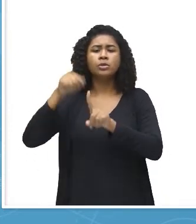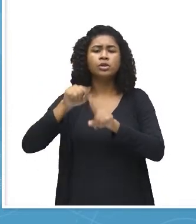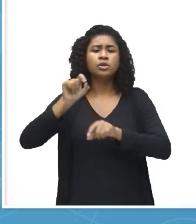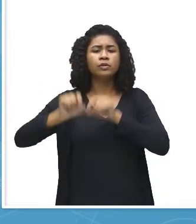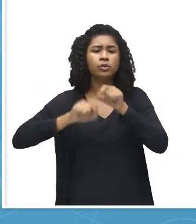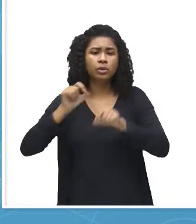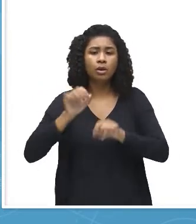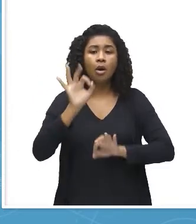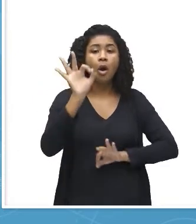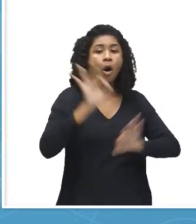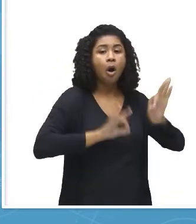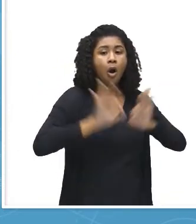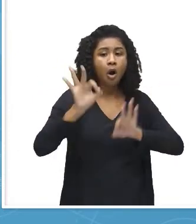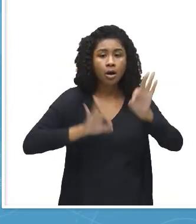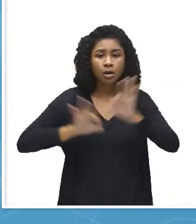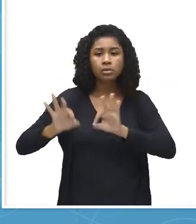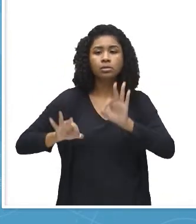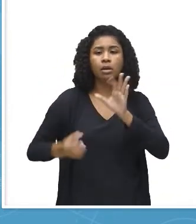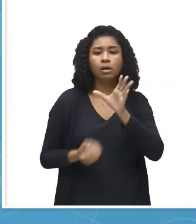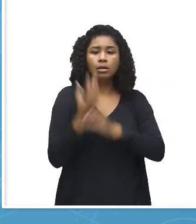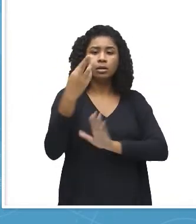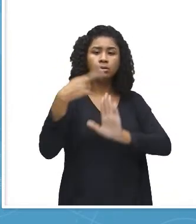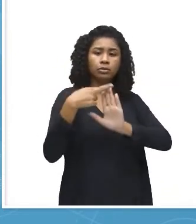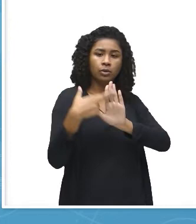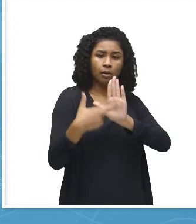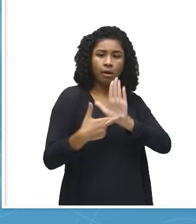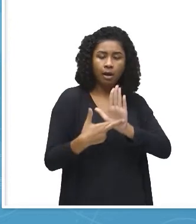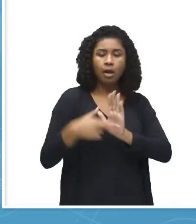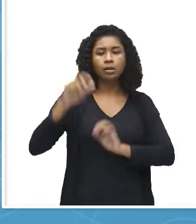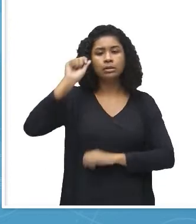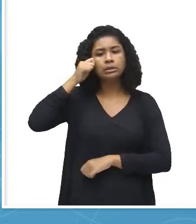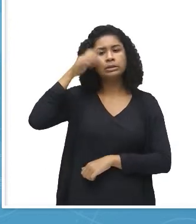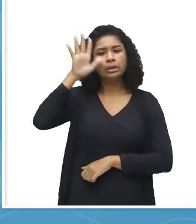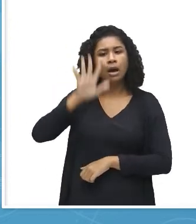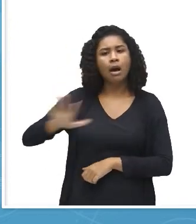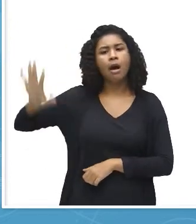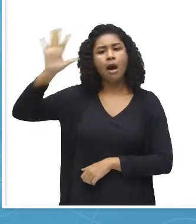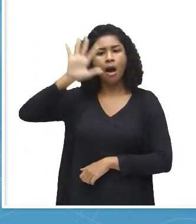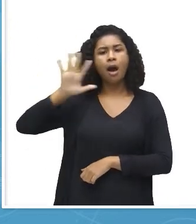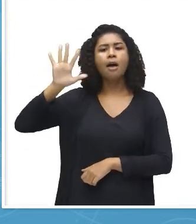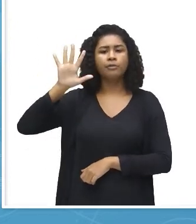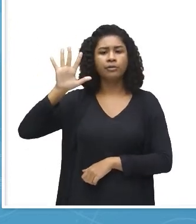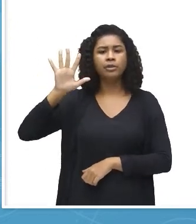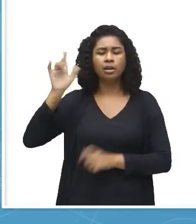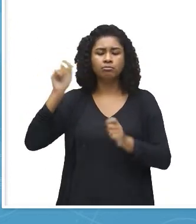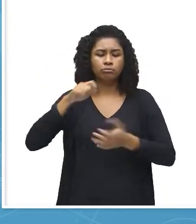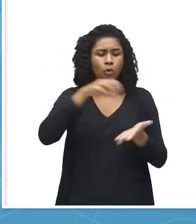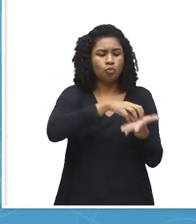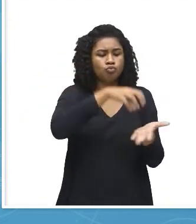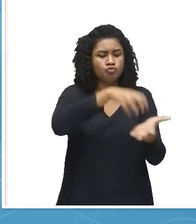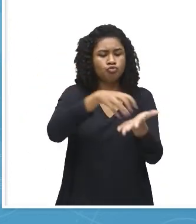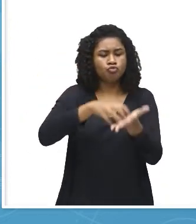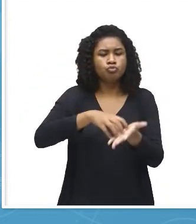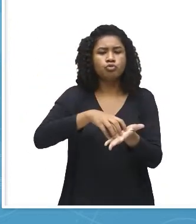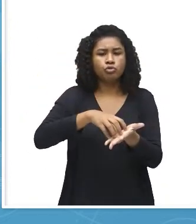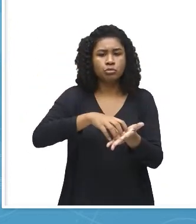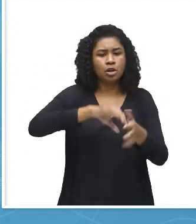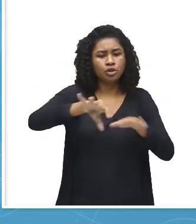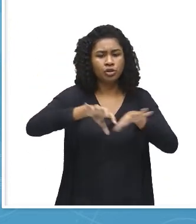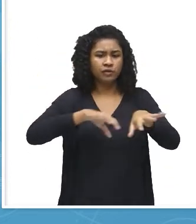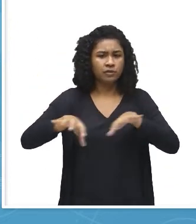ocupação da África pelas potências coloniais, resultando numa divisão territorial que